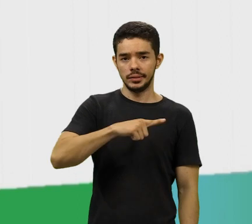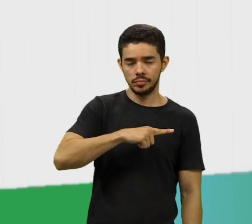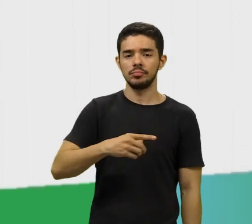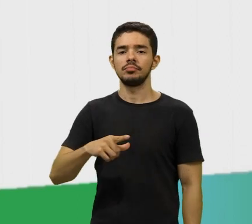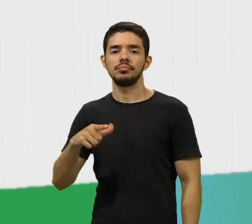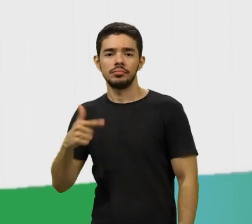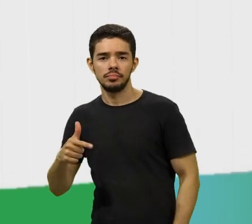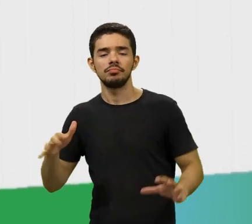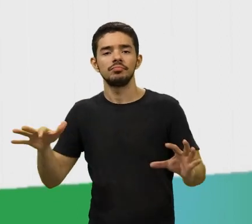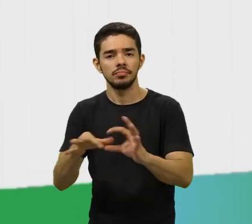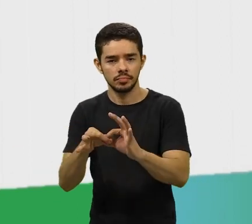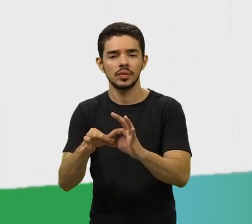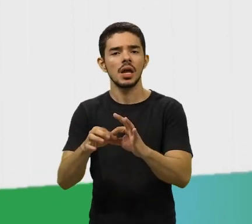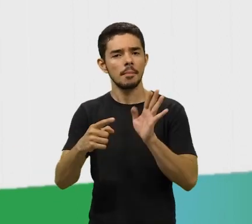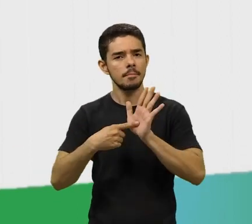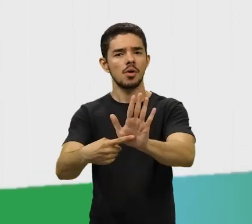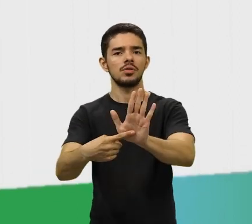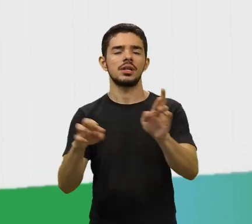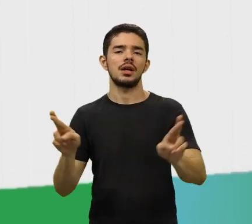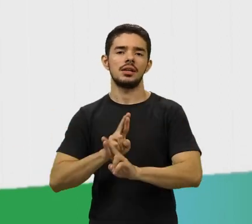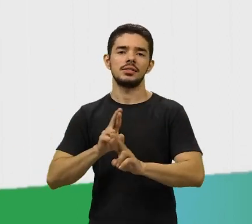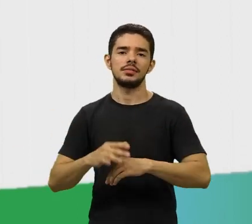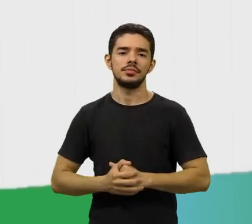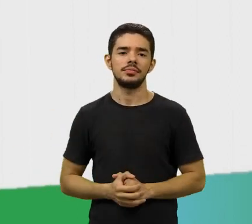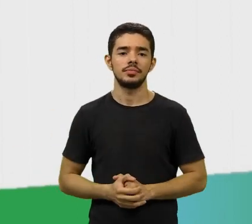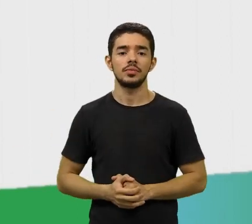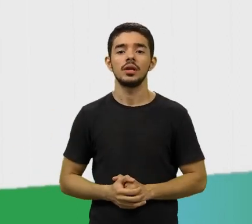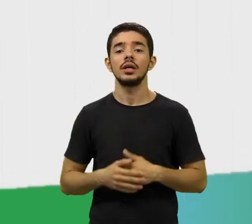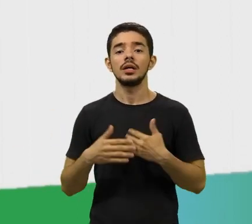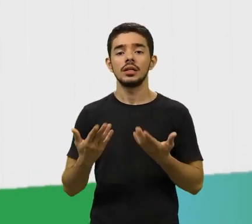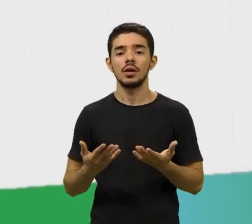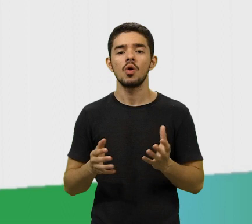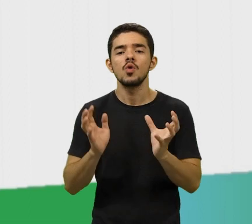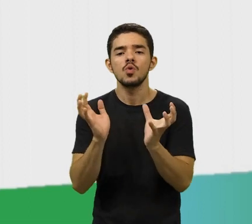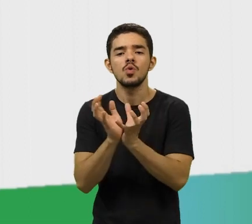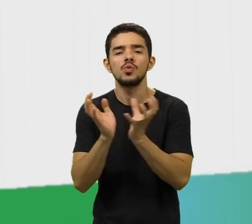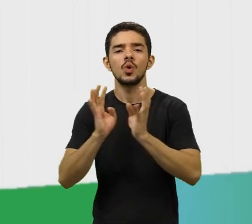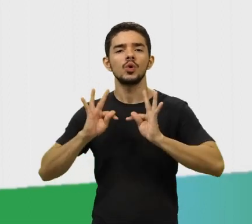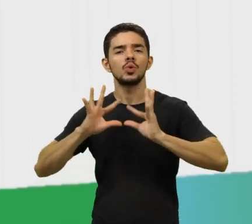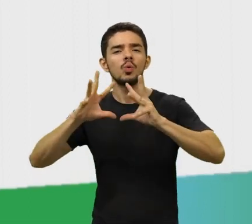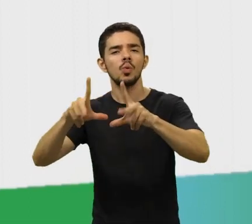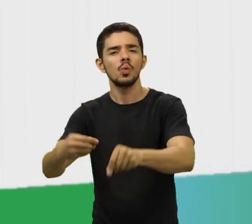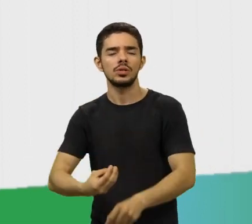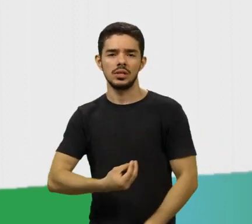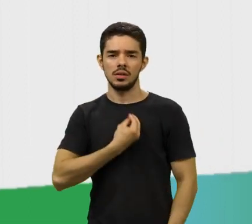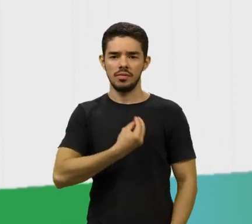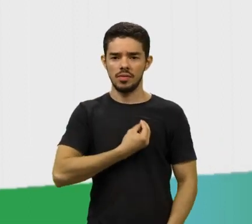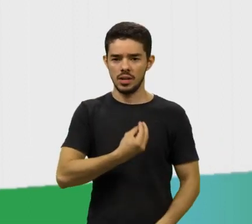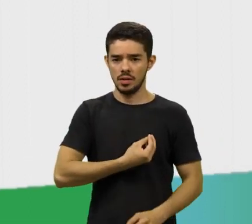mostrar essa relação entre si. Então, é o conjunto de todos os seres